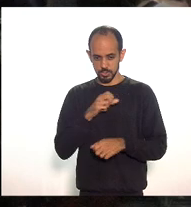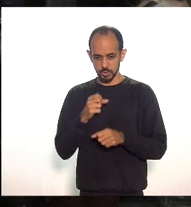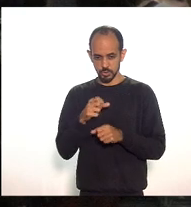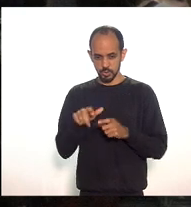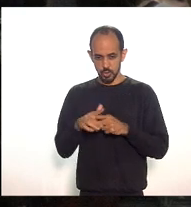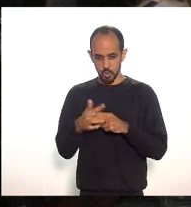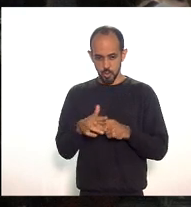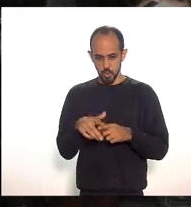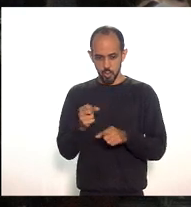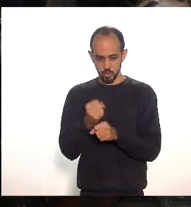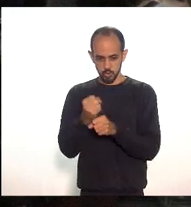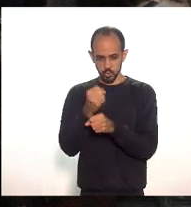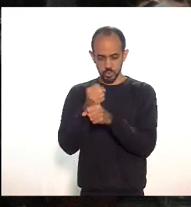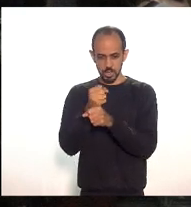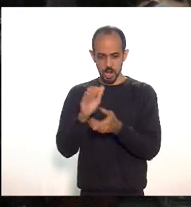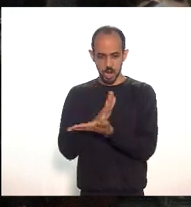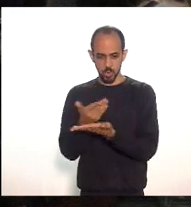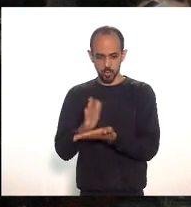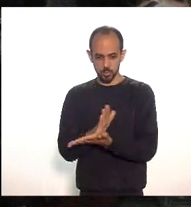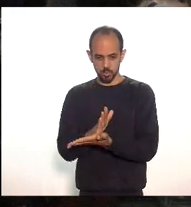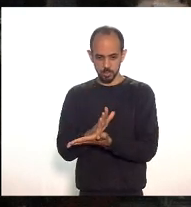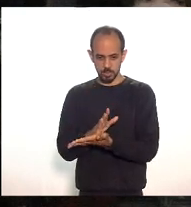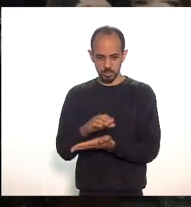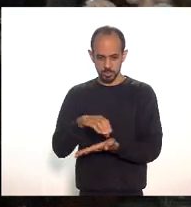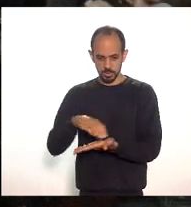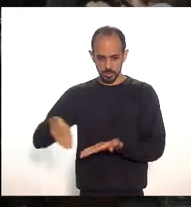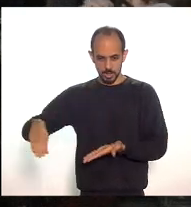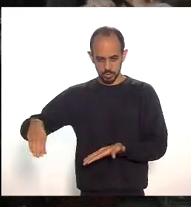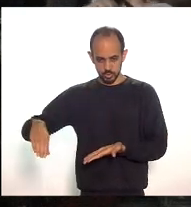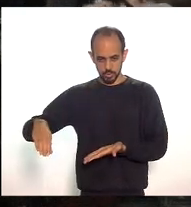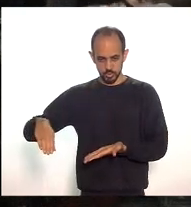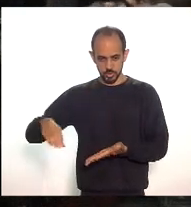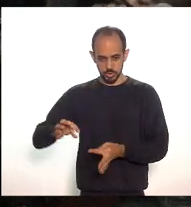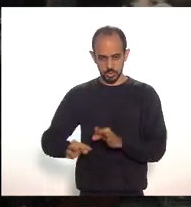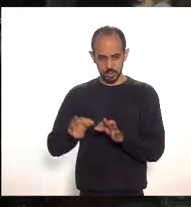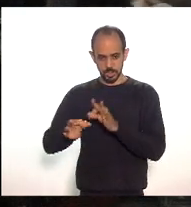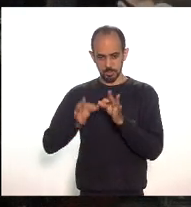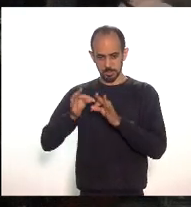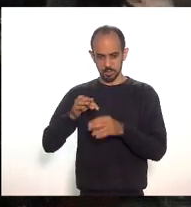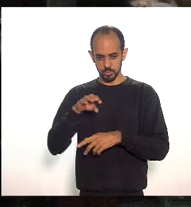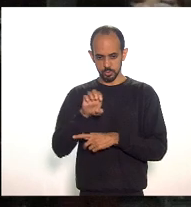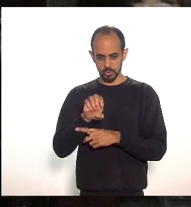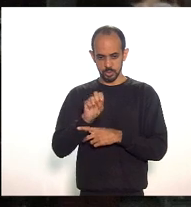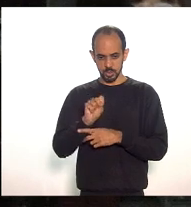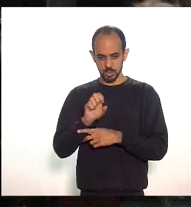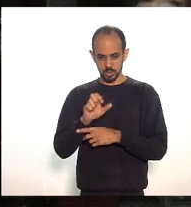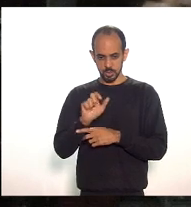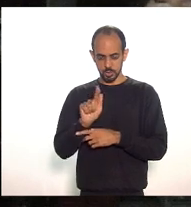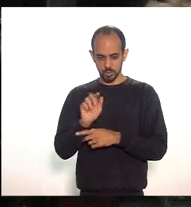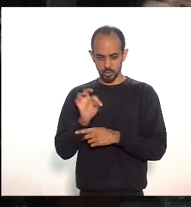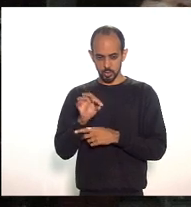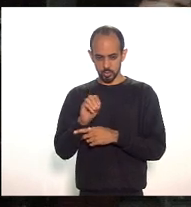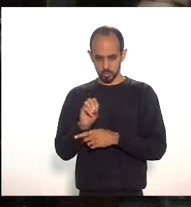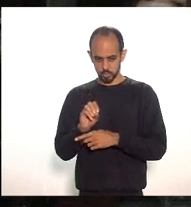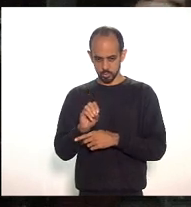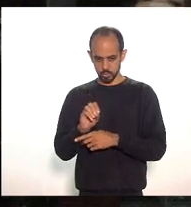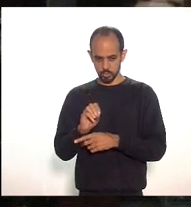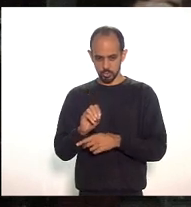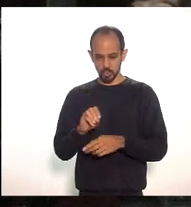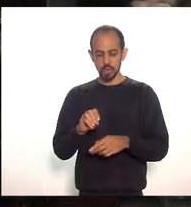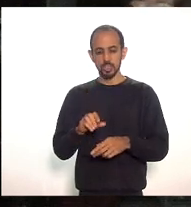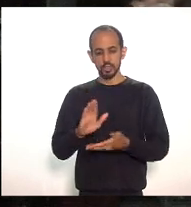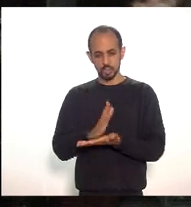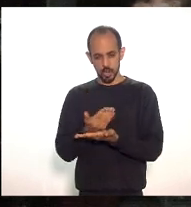de esgoto eu sei de alguma estação de tratamento de esgoto e de municípios que